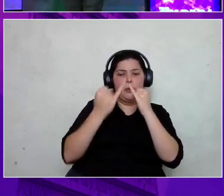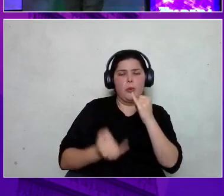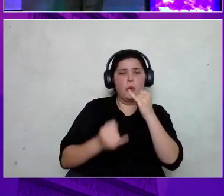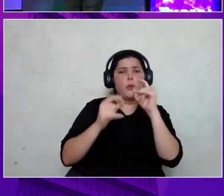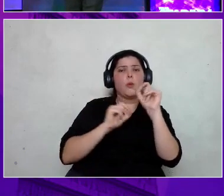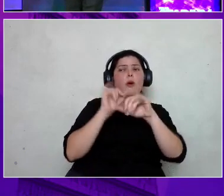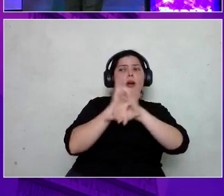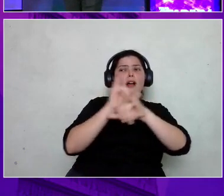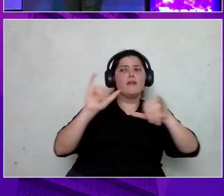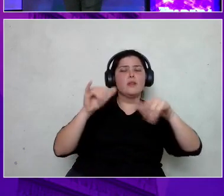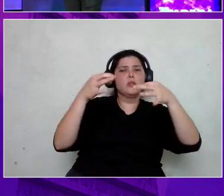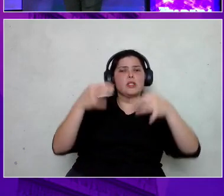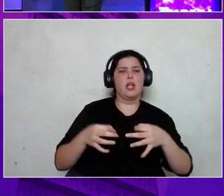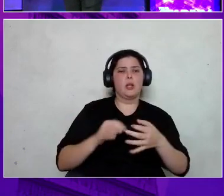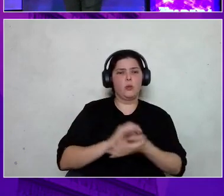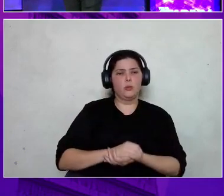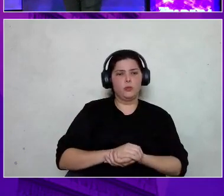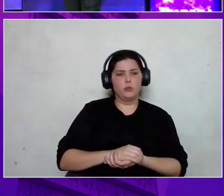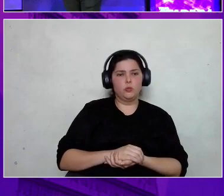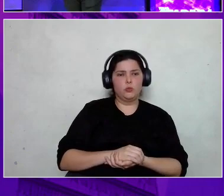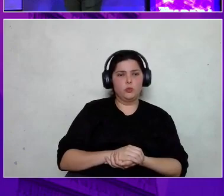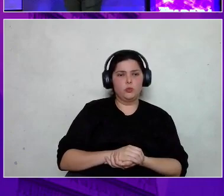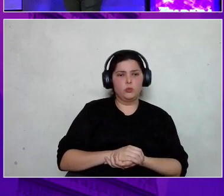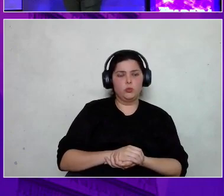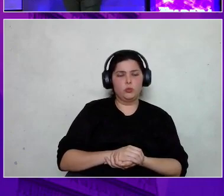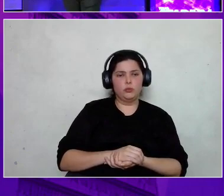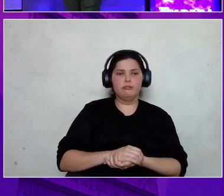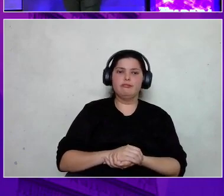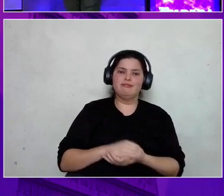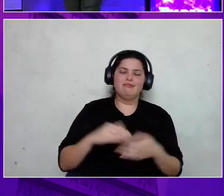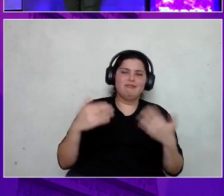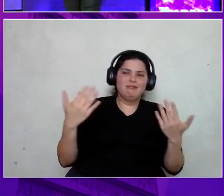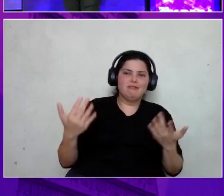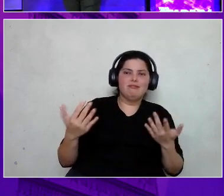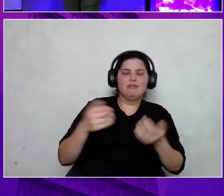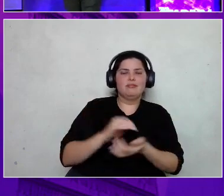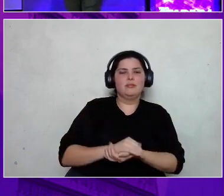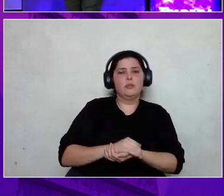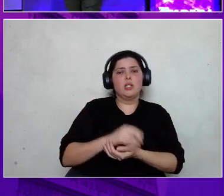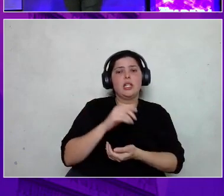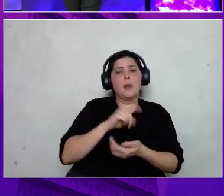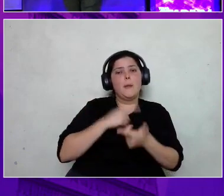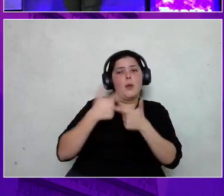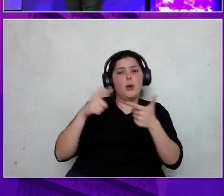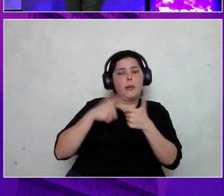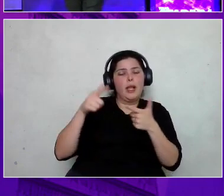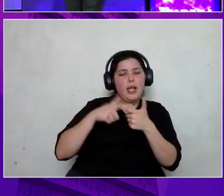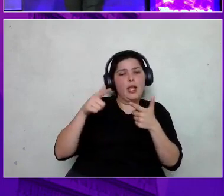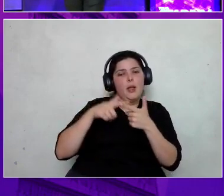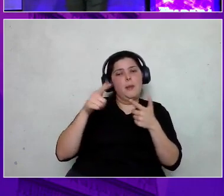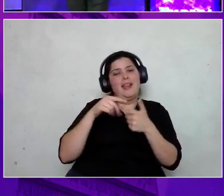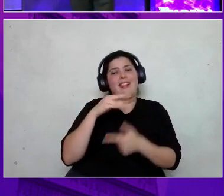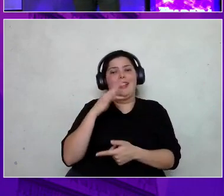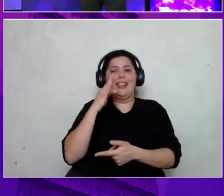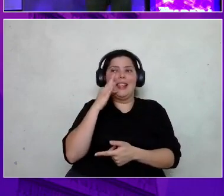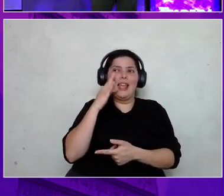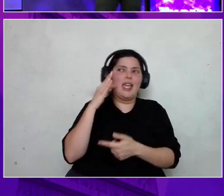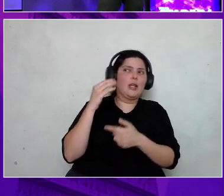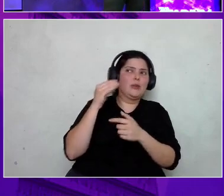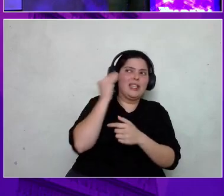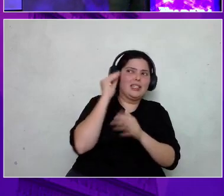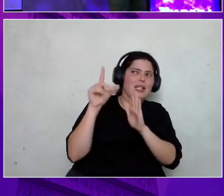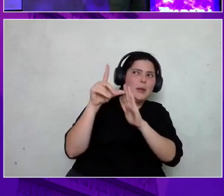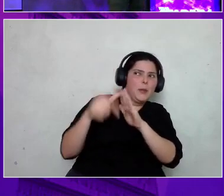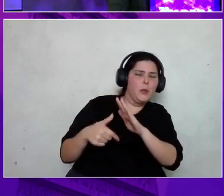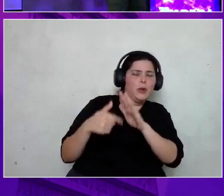a se colocar? Era justamente estamos passando por problemas técnicos, tente mais tarde, enfim. Trazer essa